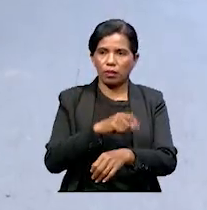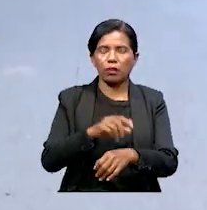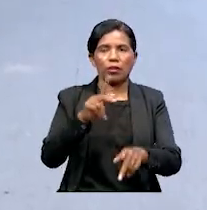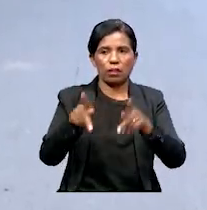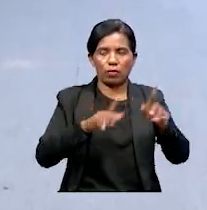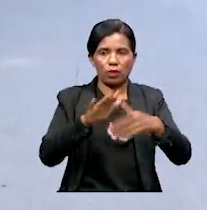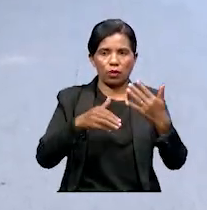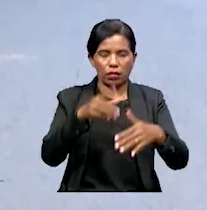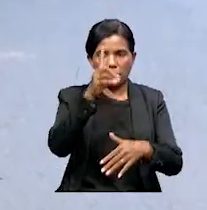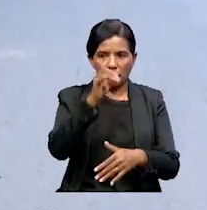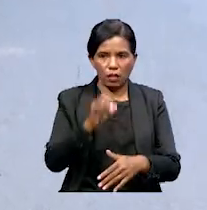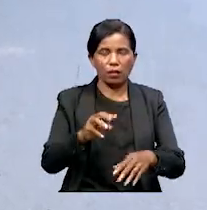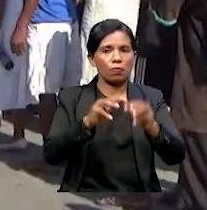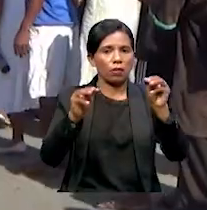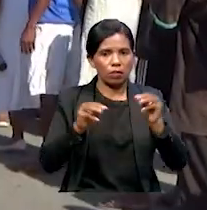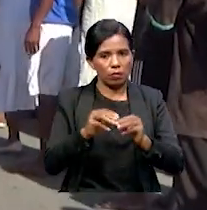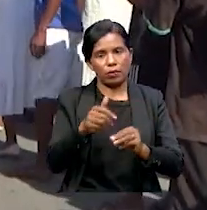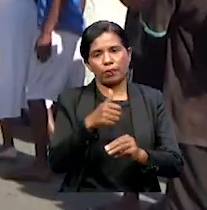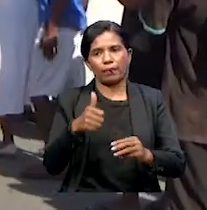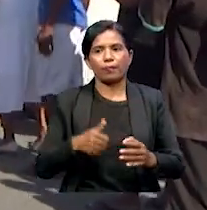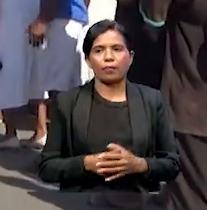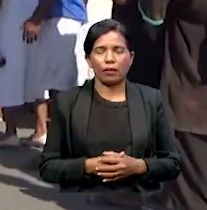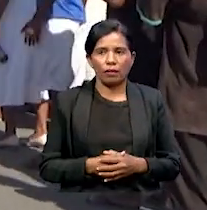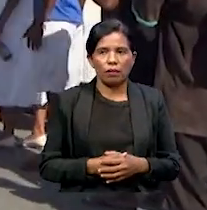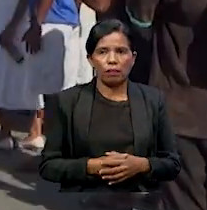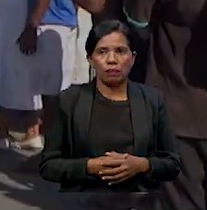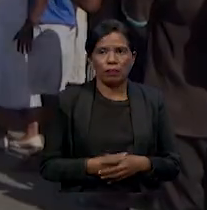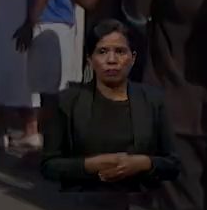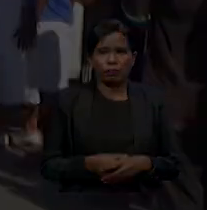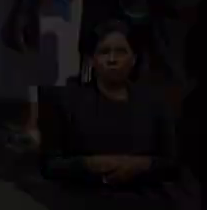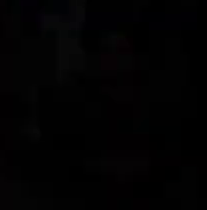no Moçarane Sira e Adili no município Balão. Abraão Amaral, Gemen.